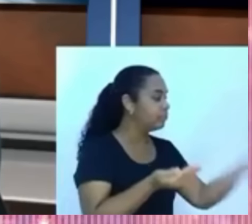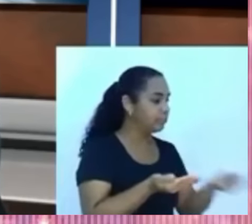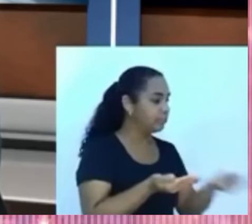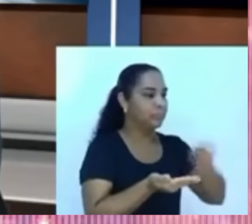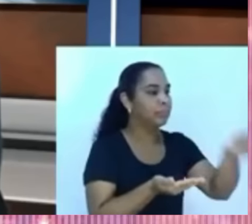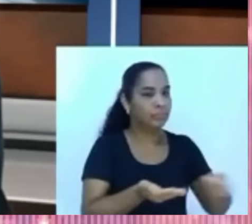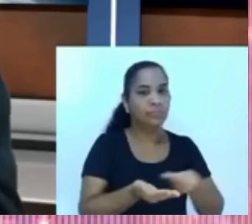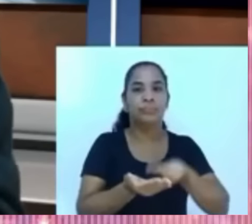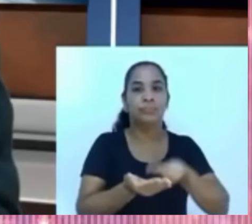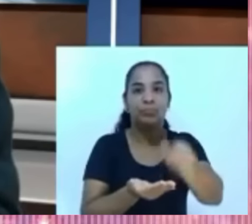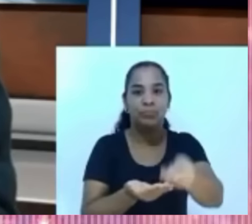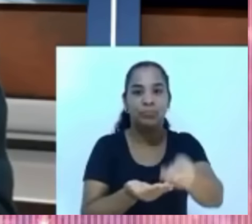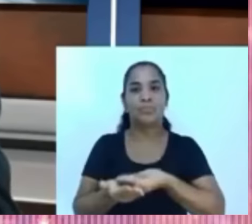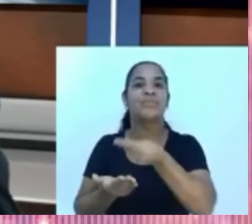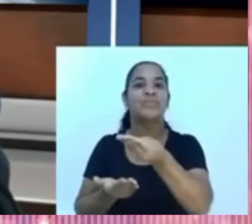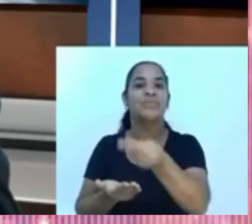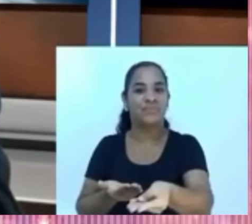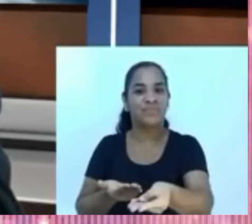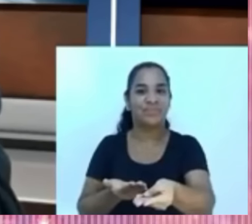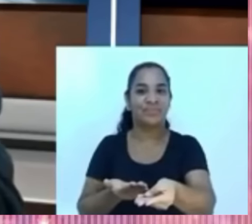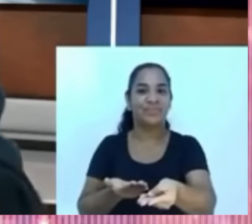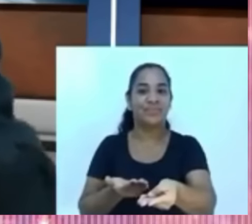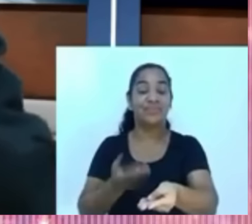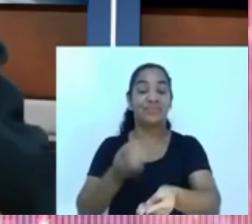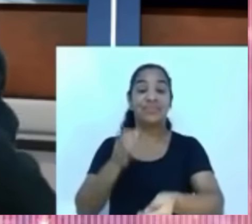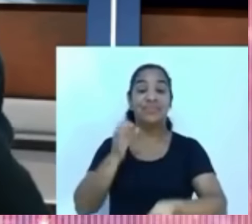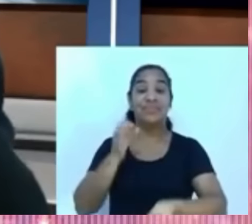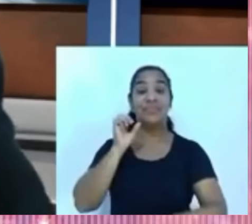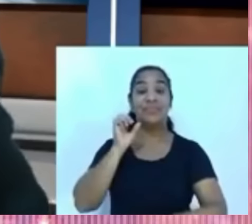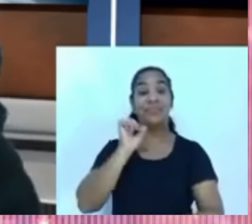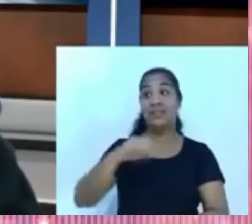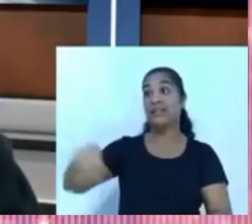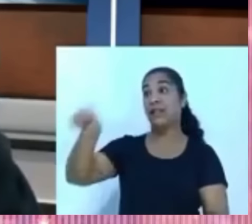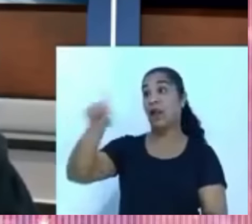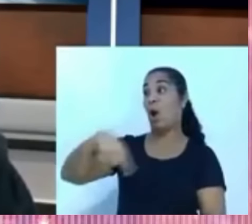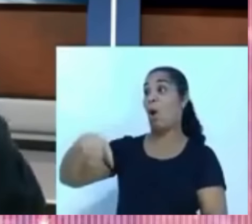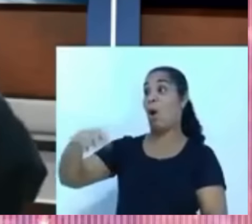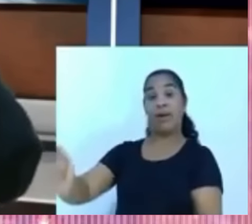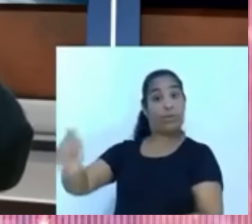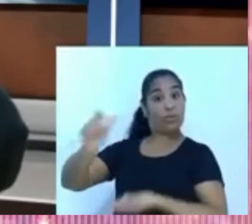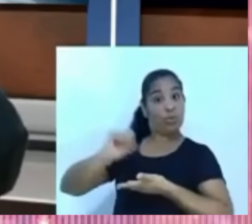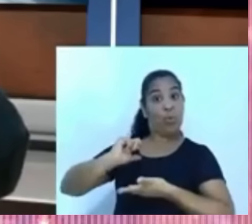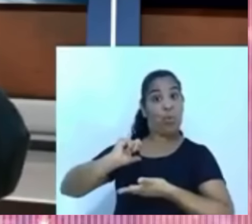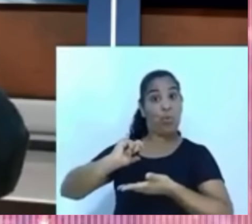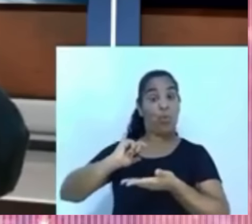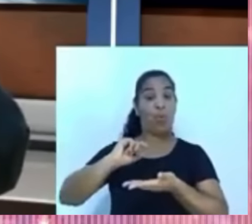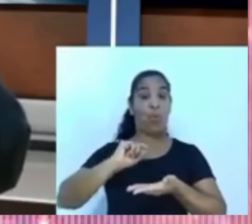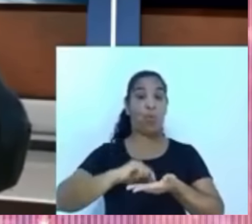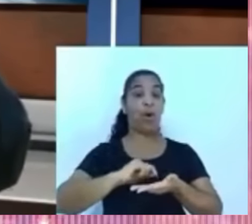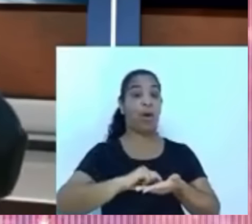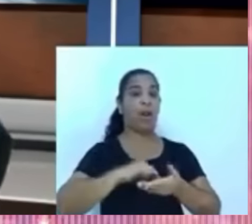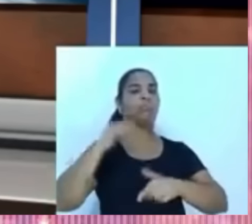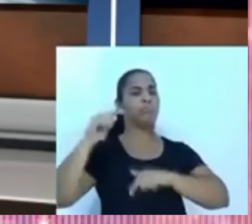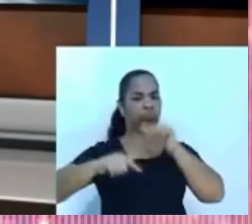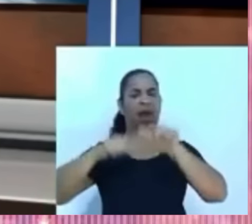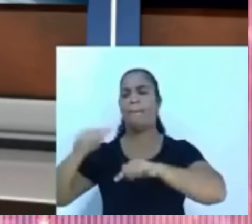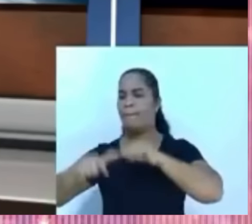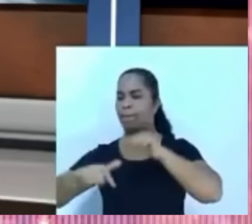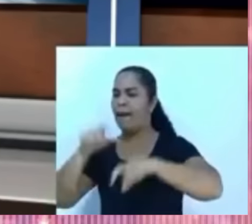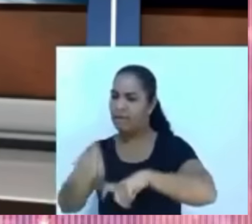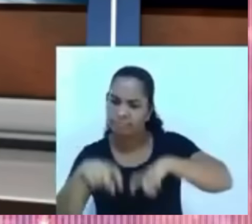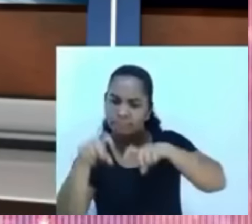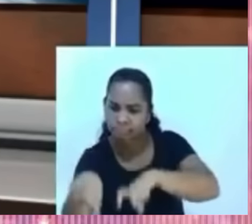acaso a doação é respeitável ele vai pagá-la trabalhando no campo trabalhando